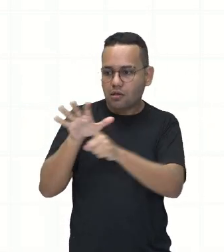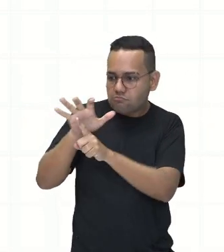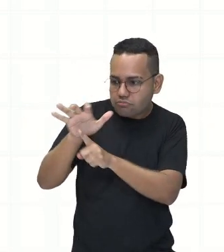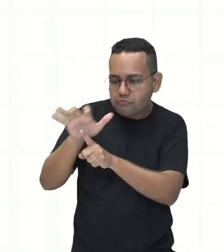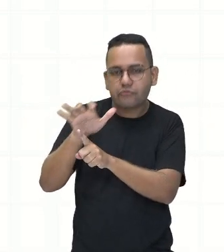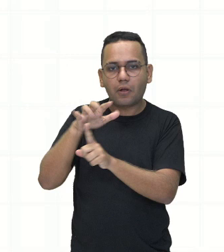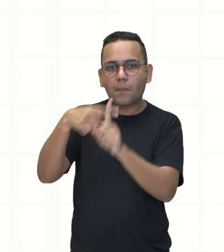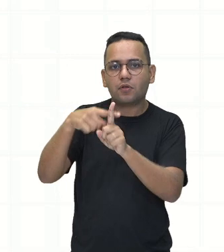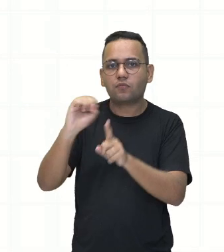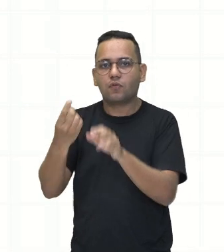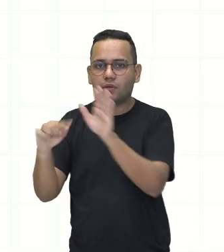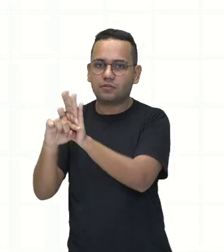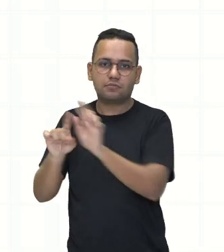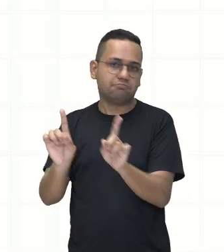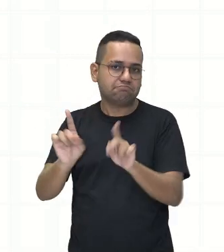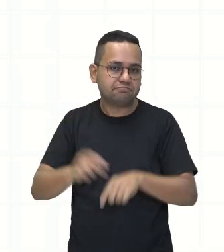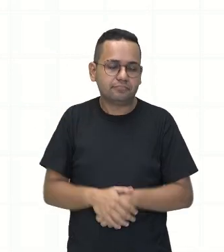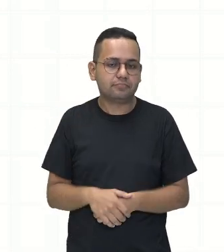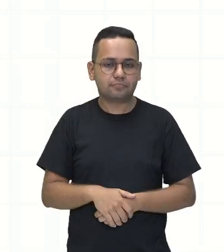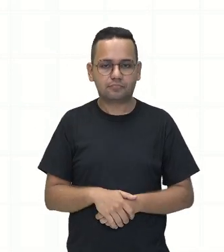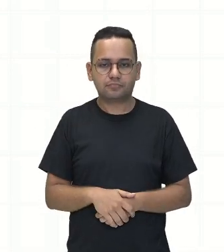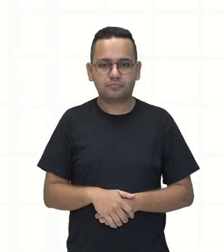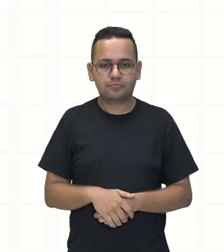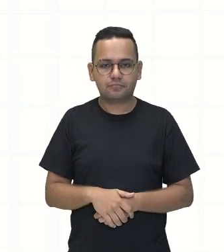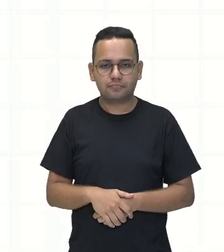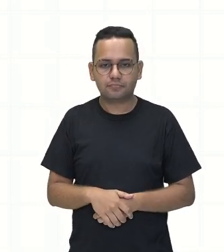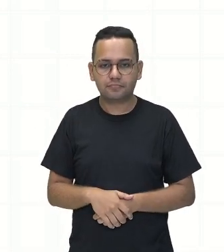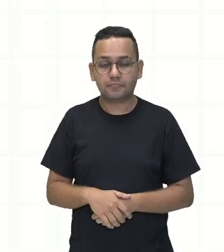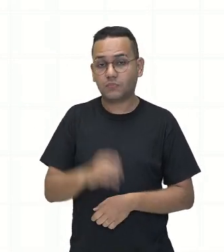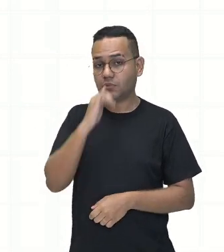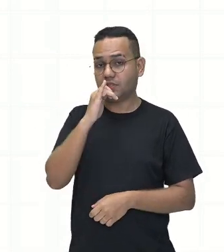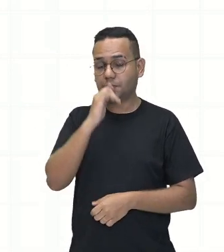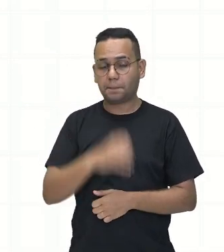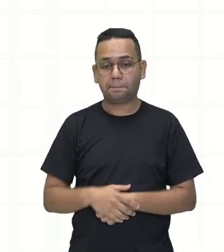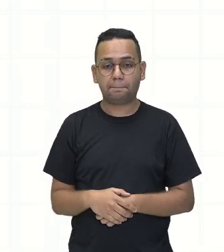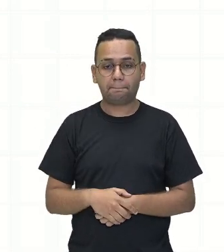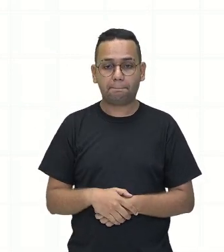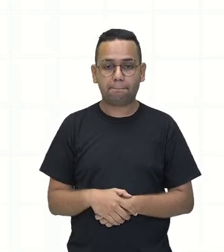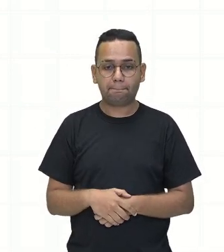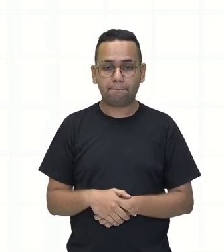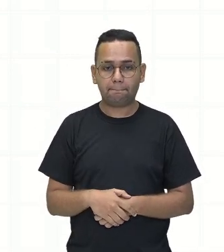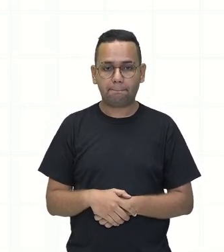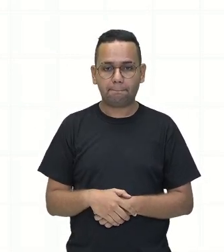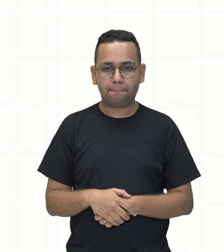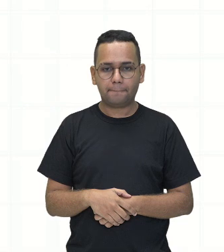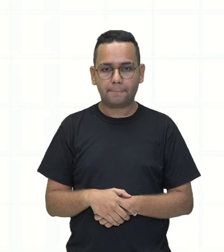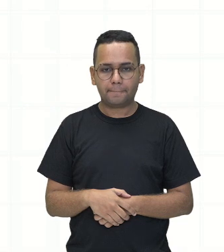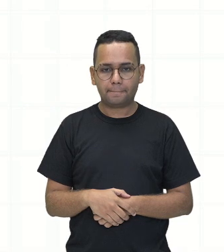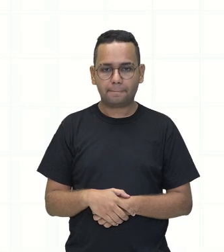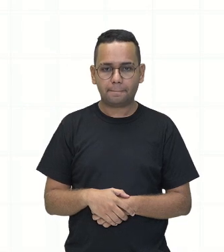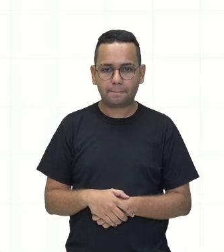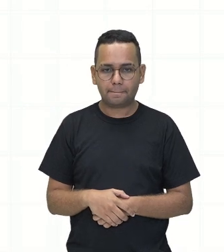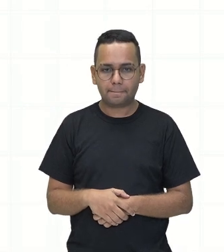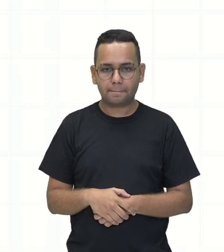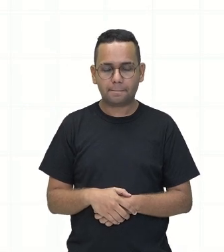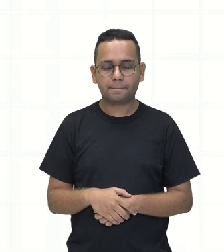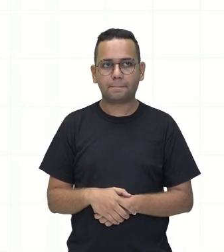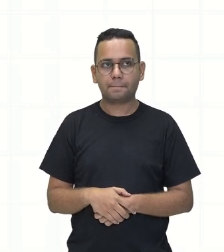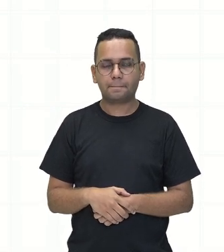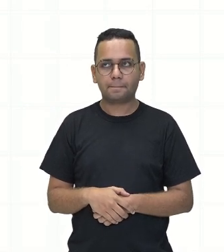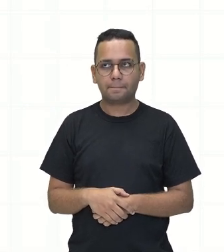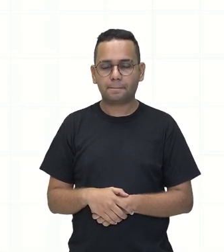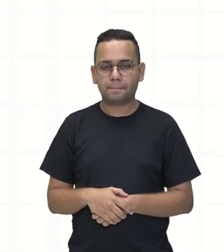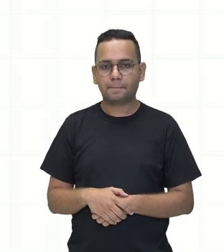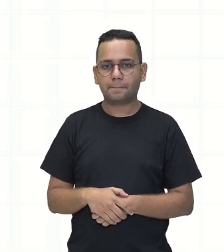ou negativamente. E aqui nós temos como exemplo a rêmora, né? Que são aqueles peixes que